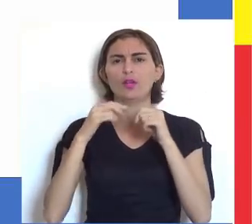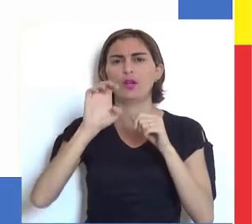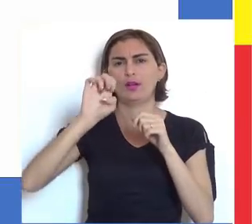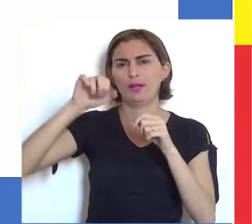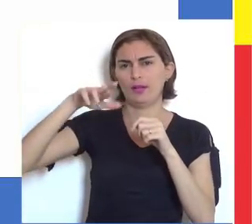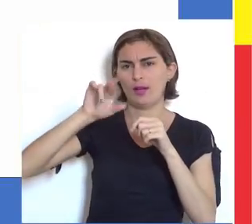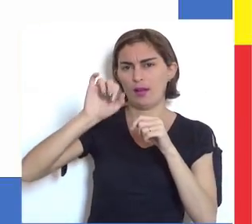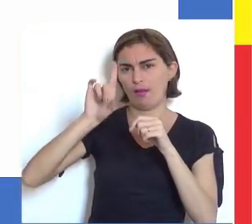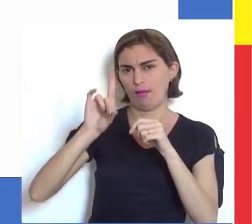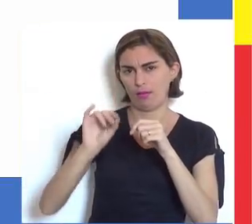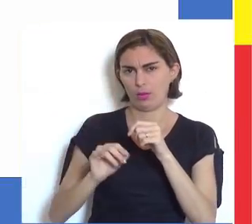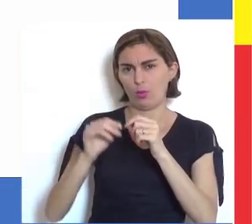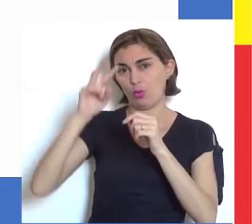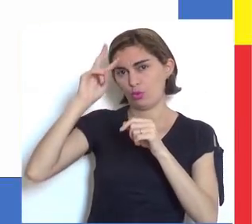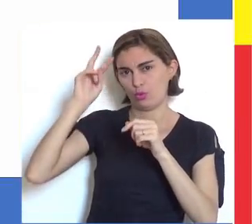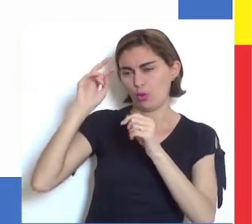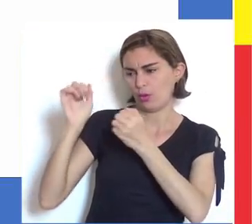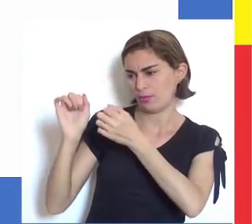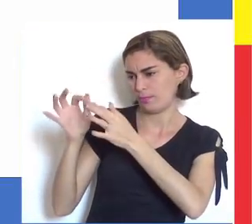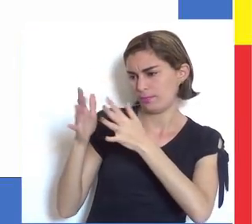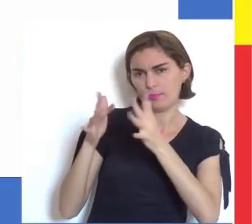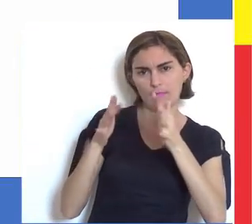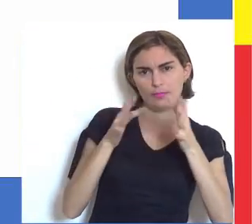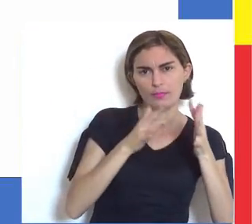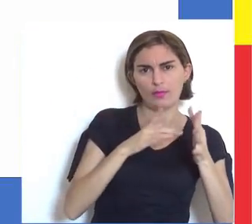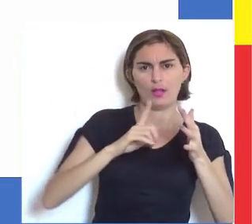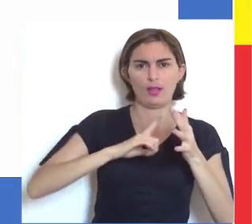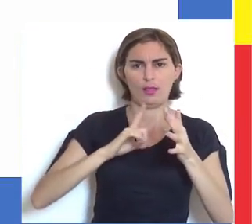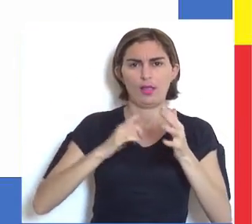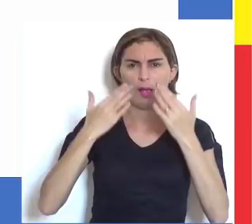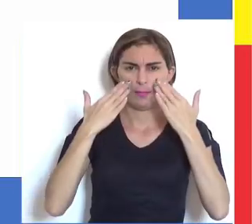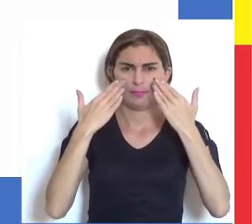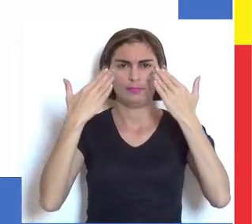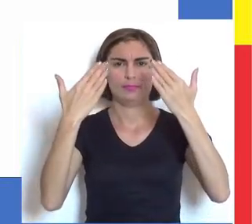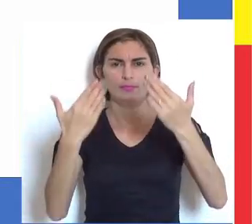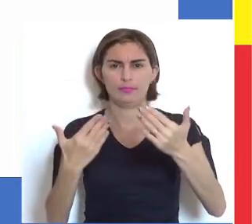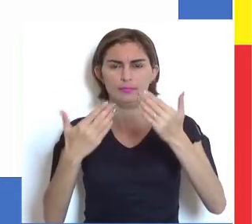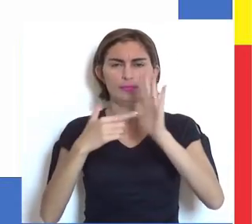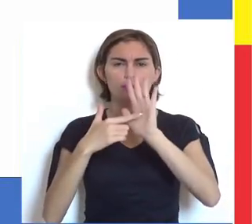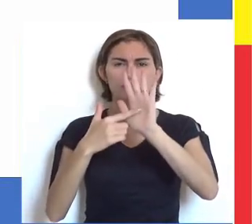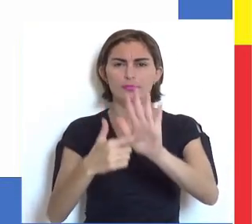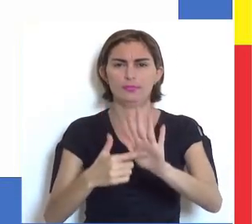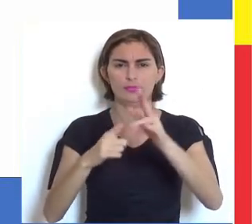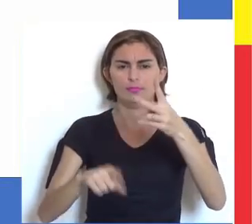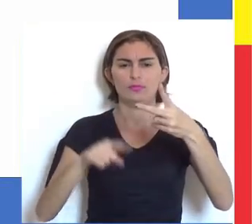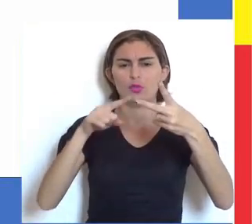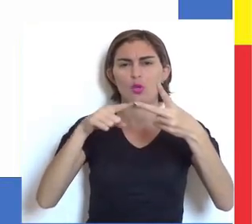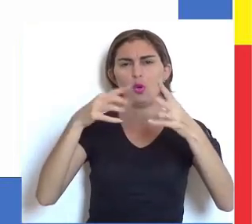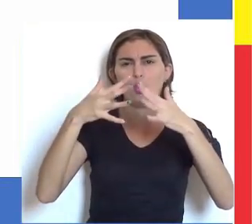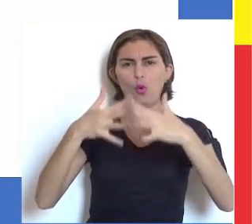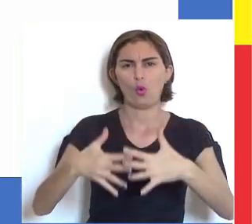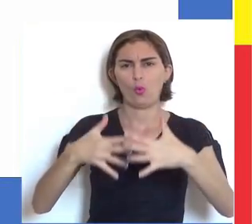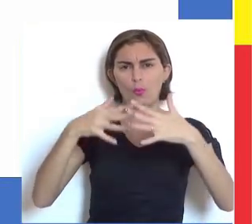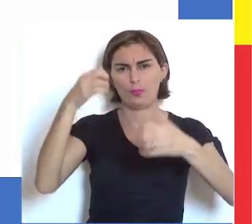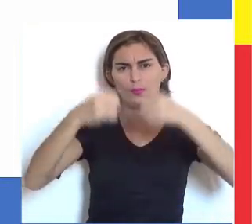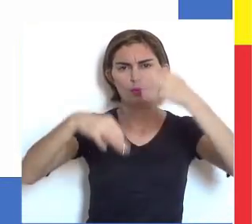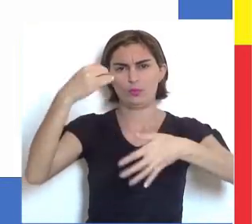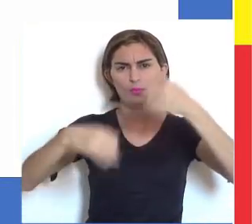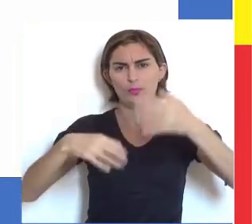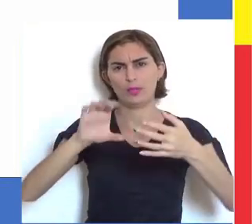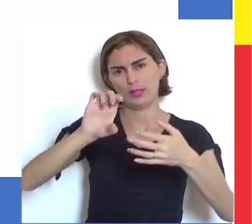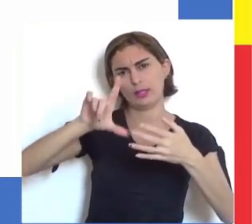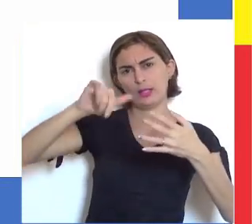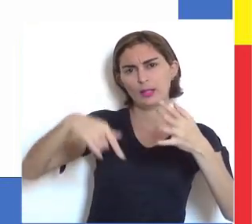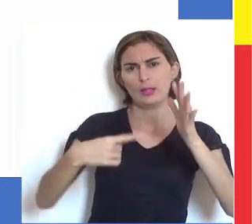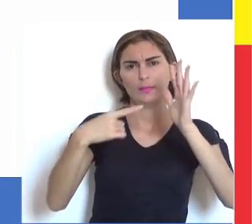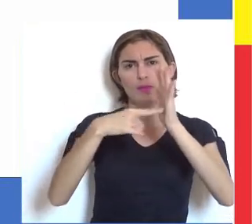O enredo, que é a nossa história, ele é formado pela apresentação, a complicação,